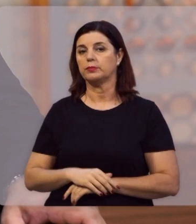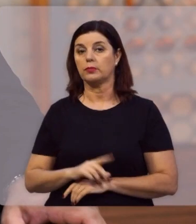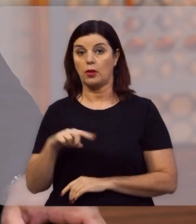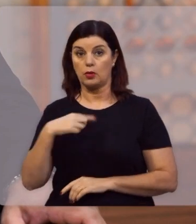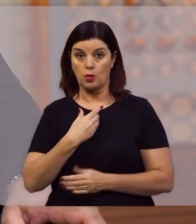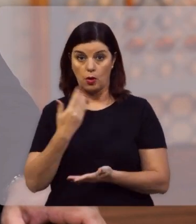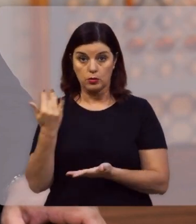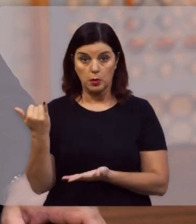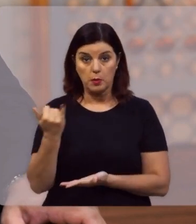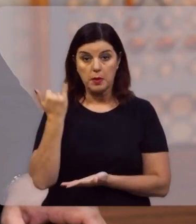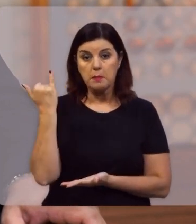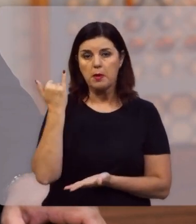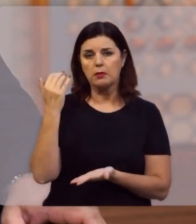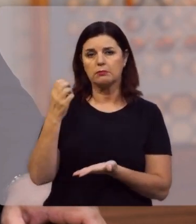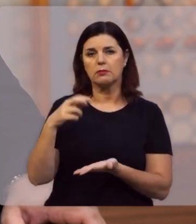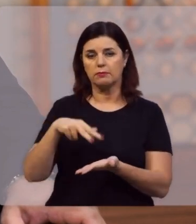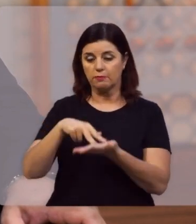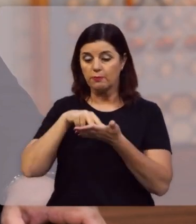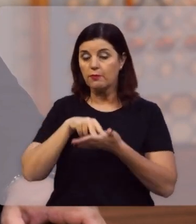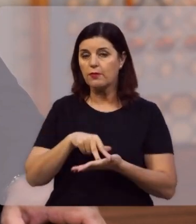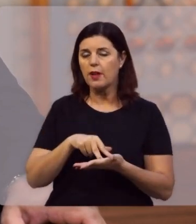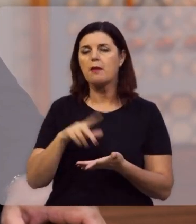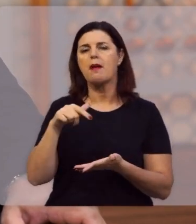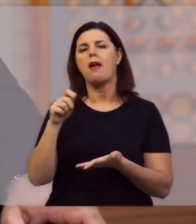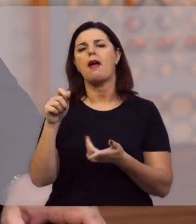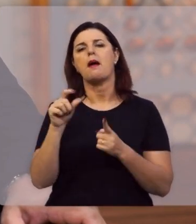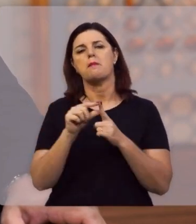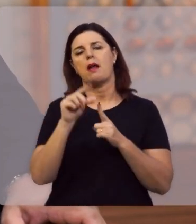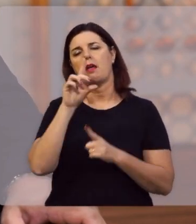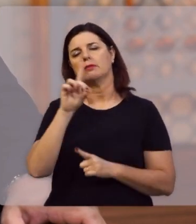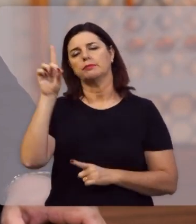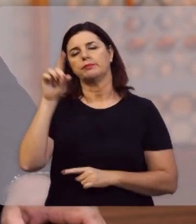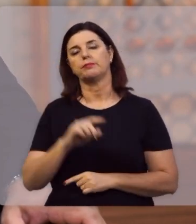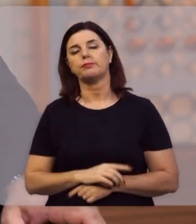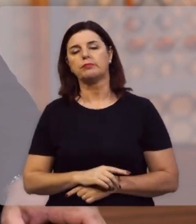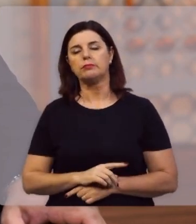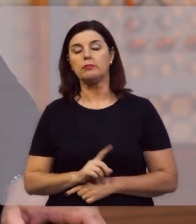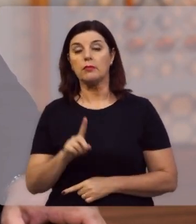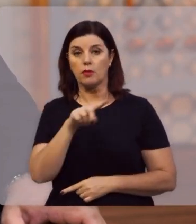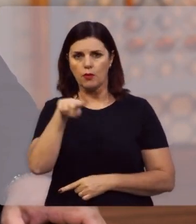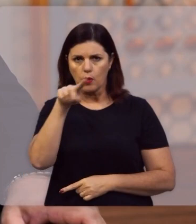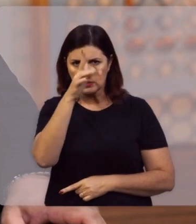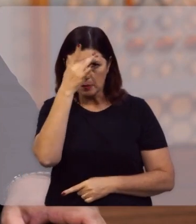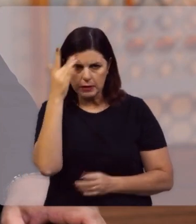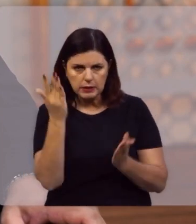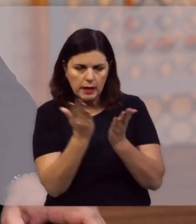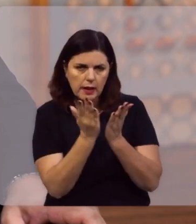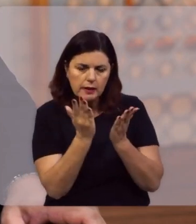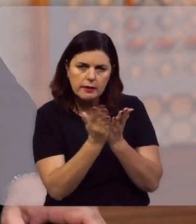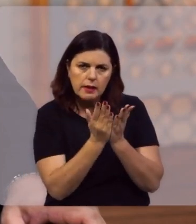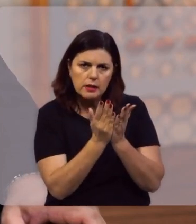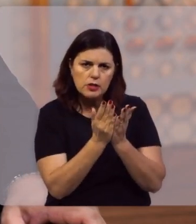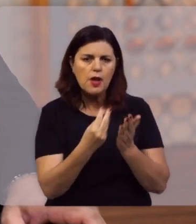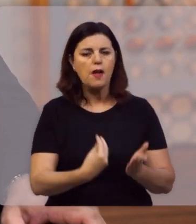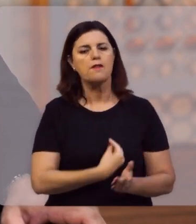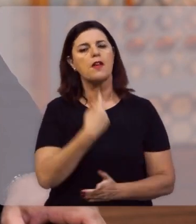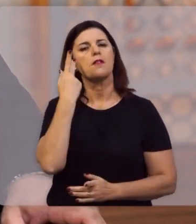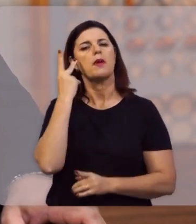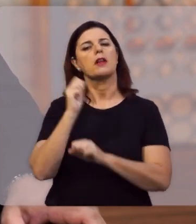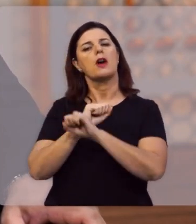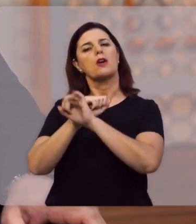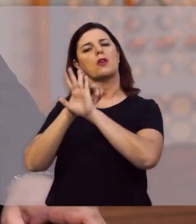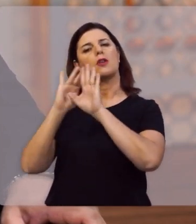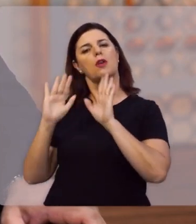fundamento o chão no qual nós pisamos são as escrituras Então você Cristão vive para glória de Deus você